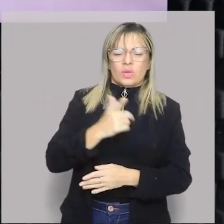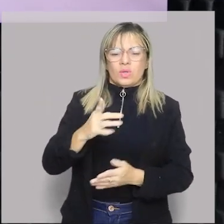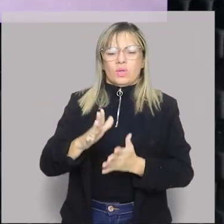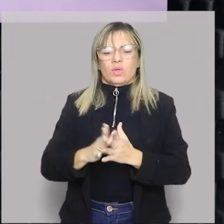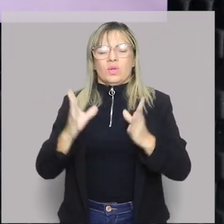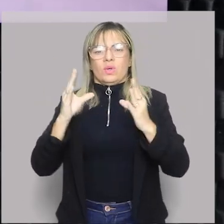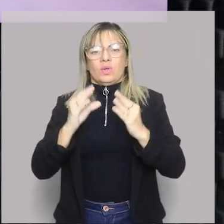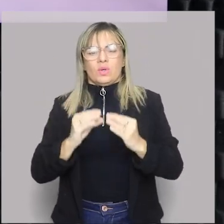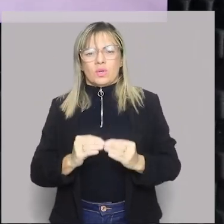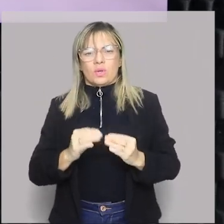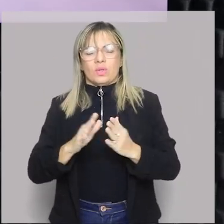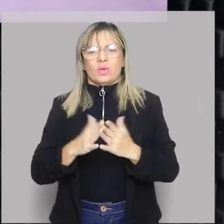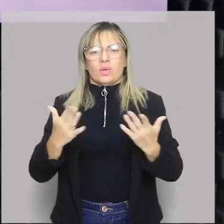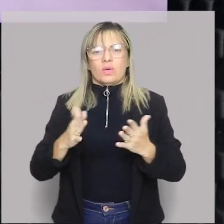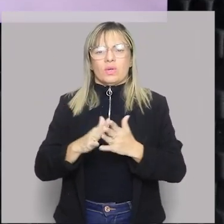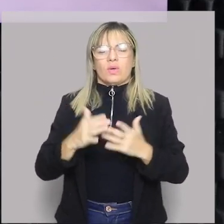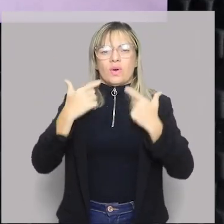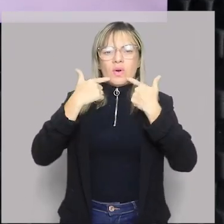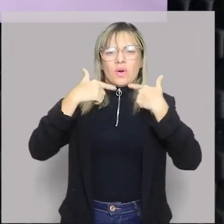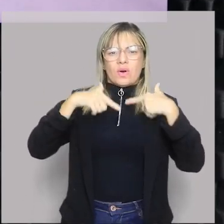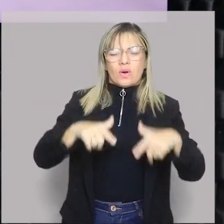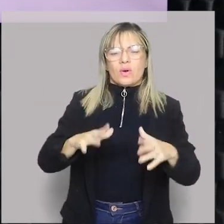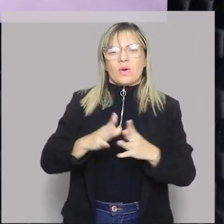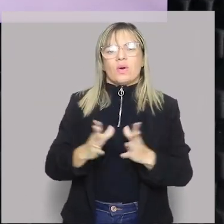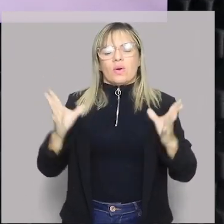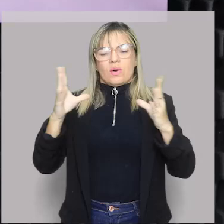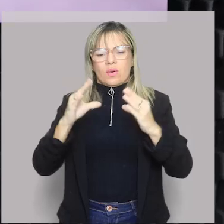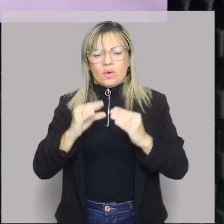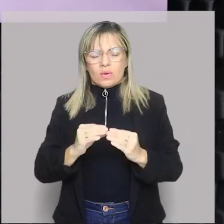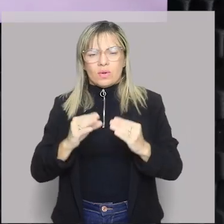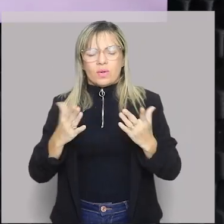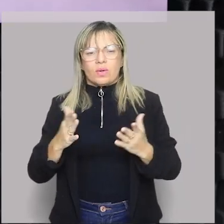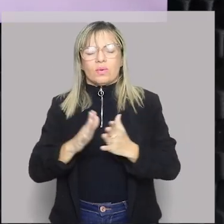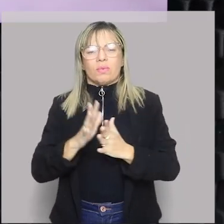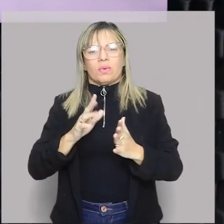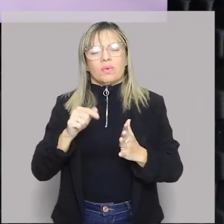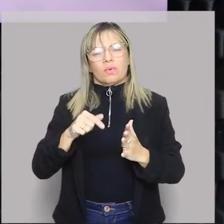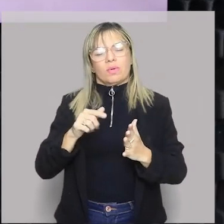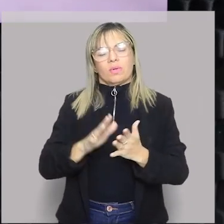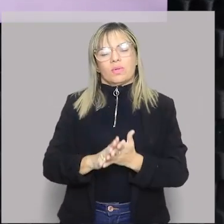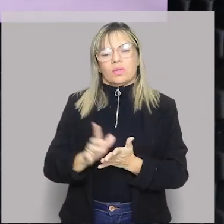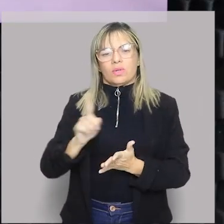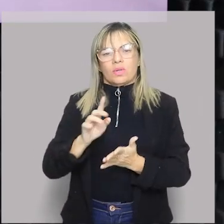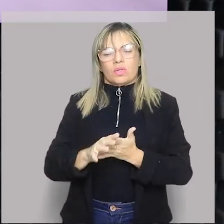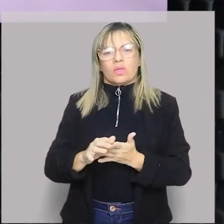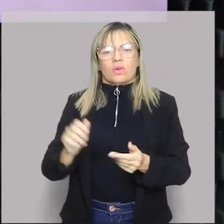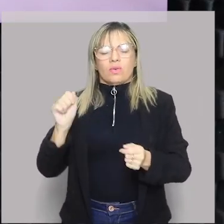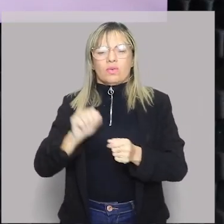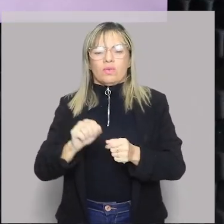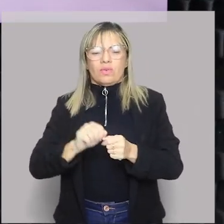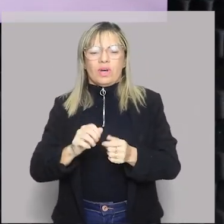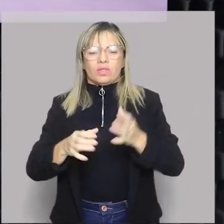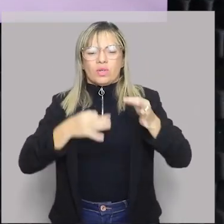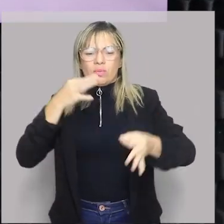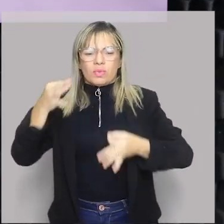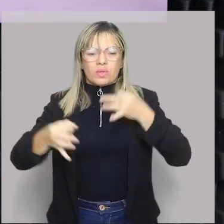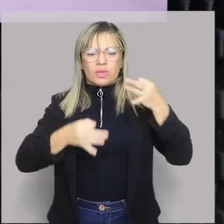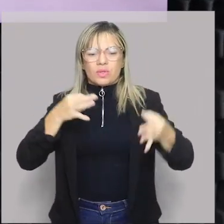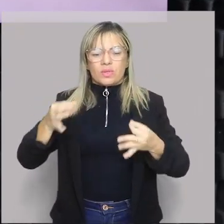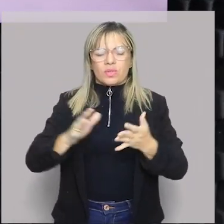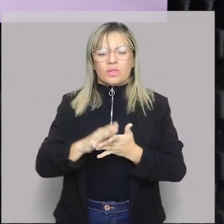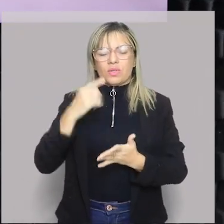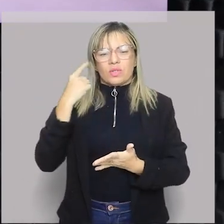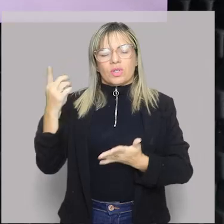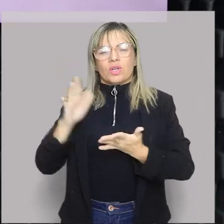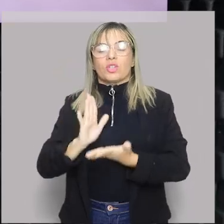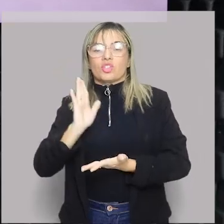sintético, conciso, é uma linguagem concisa, certo? No caso da sinopse, eu não faço defesa de ponto de vista. No caso do